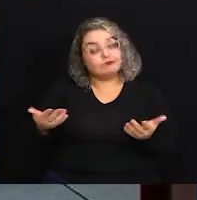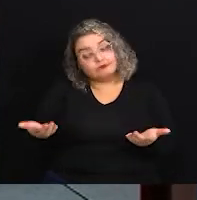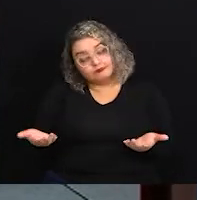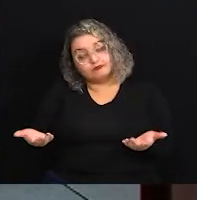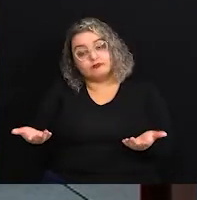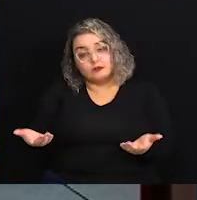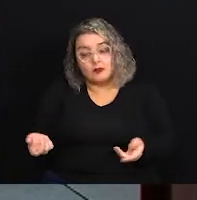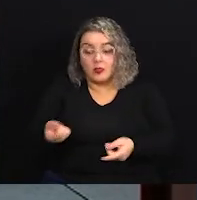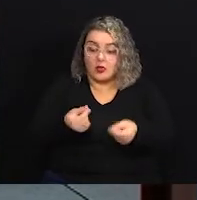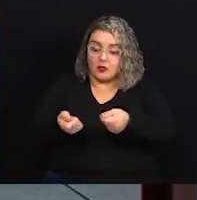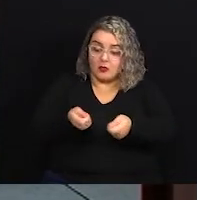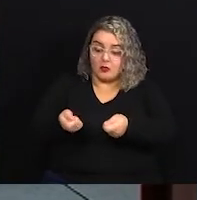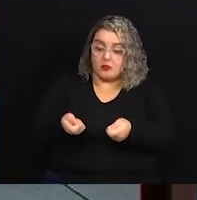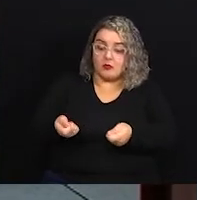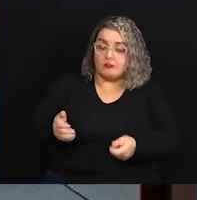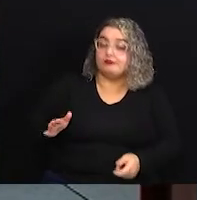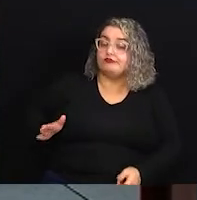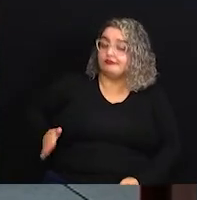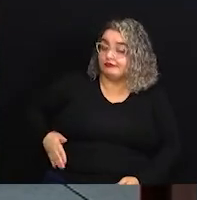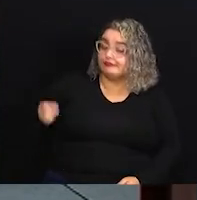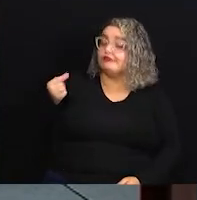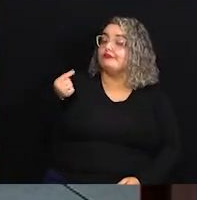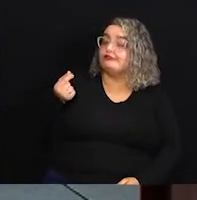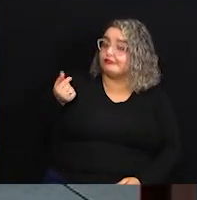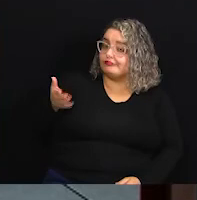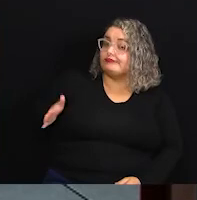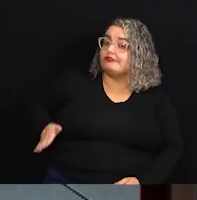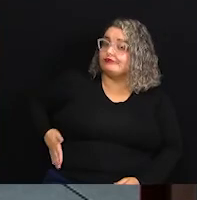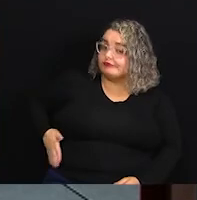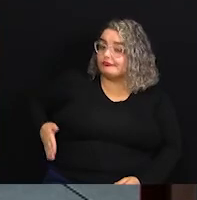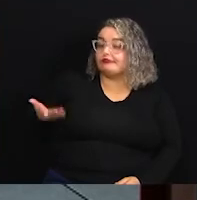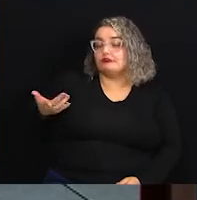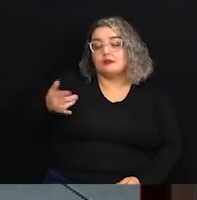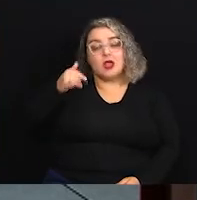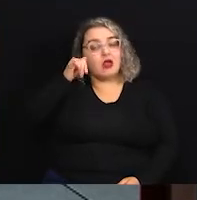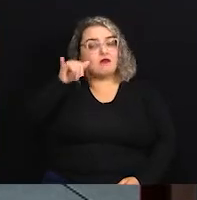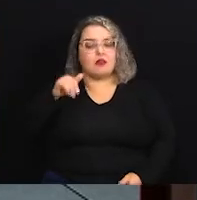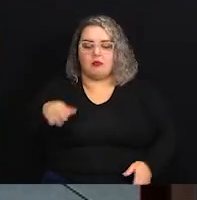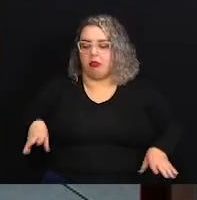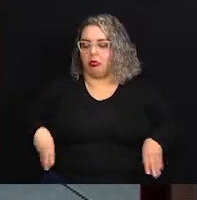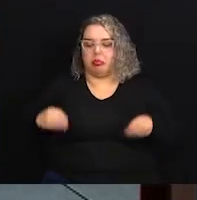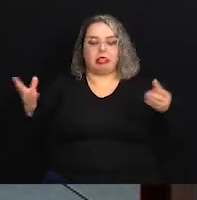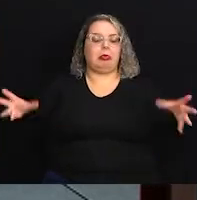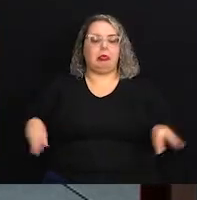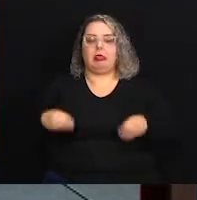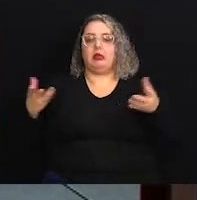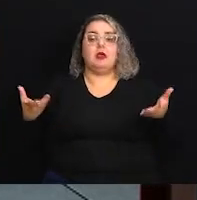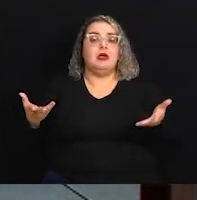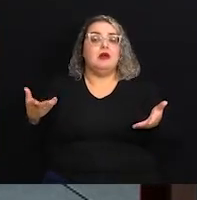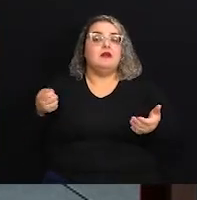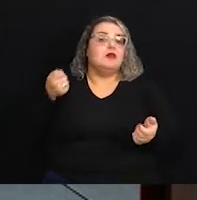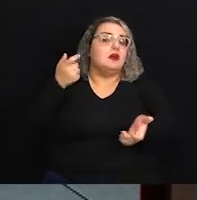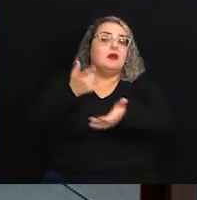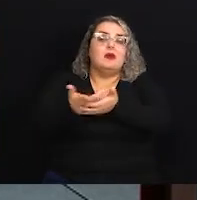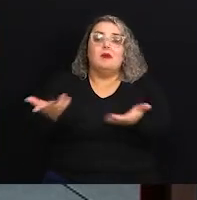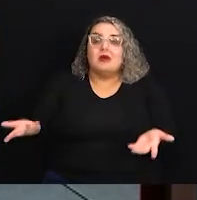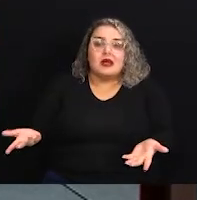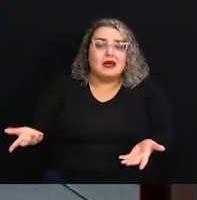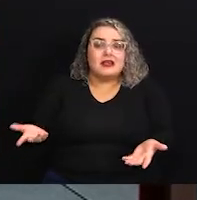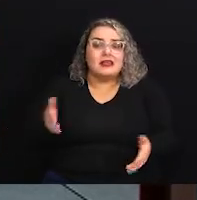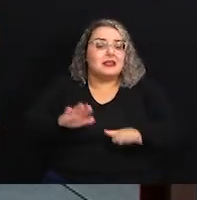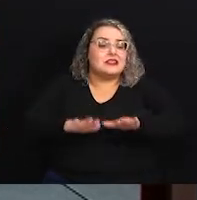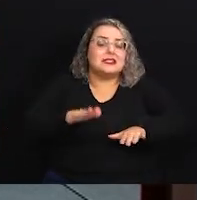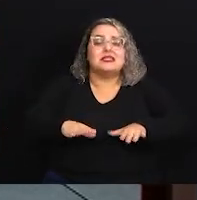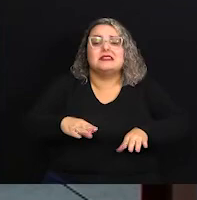Então, além de ser uma economia para o bolso dela, ela está evitando o desperdício de um produto que depois ela vai comprar e ter que inventar alguma coisa para